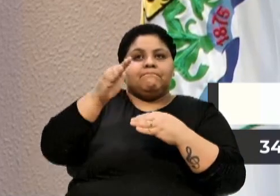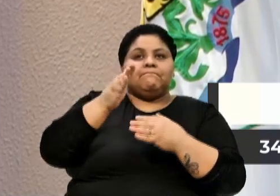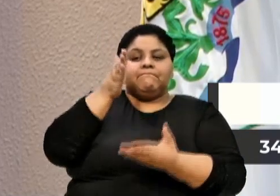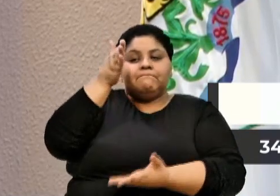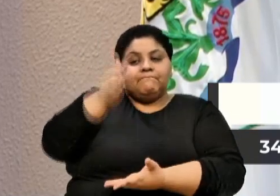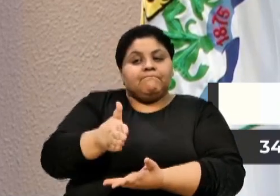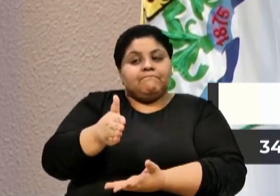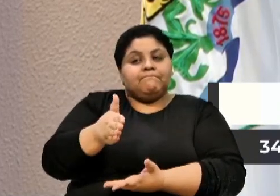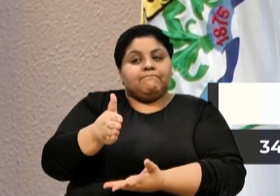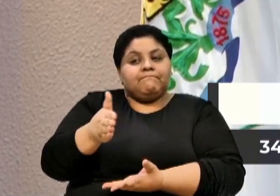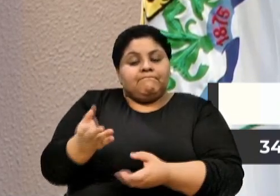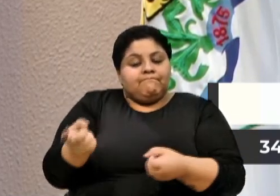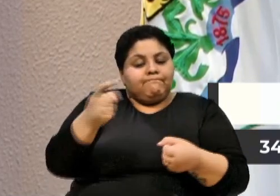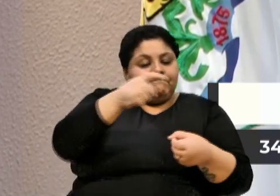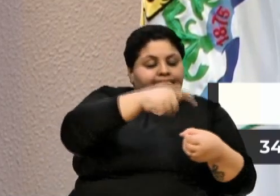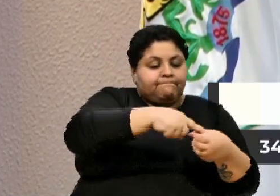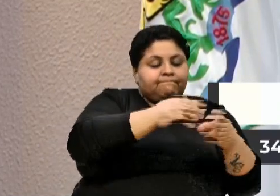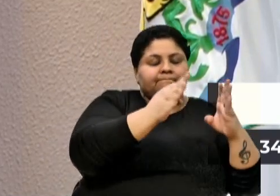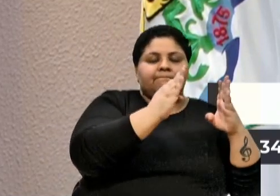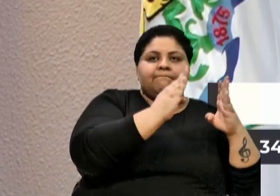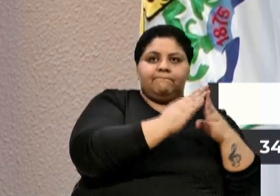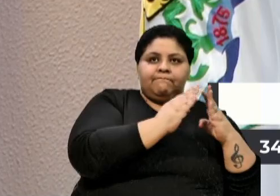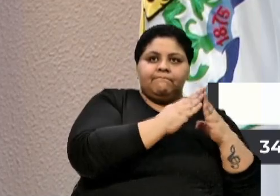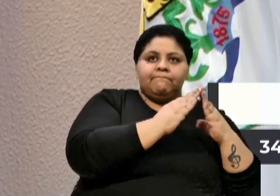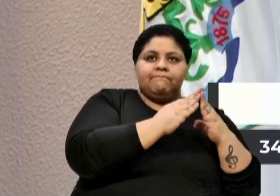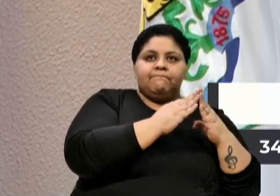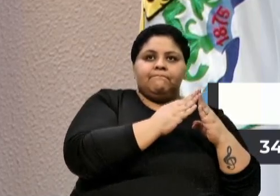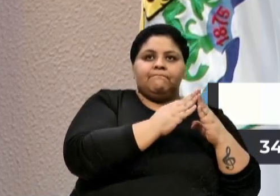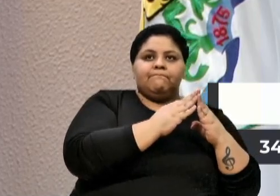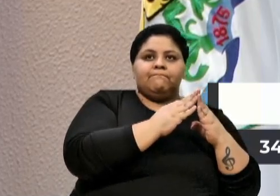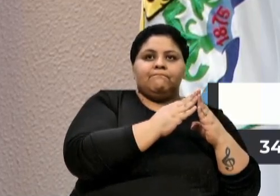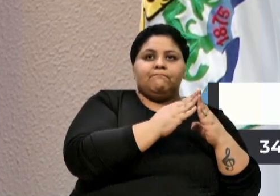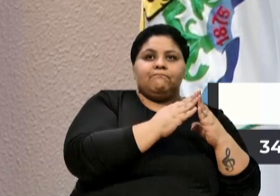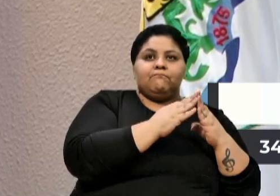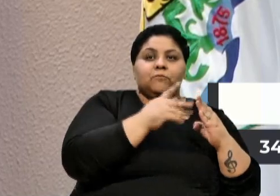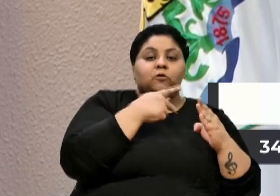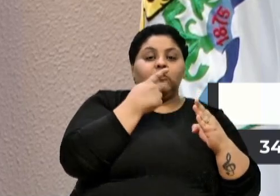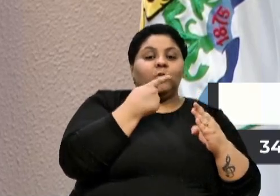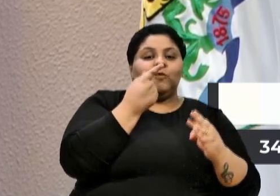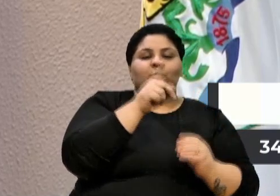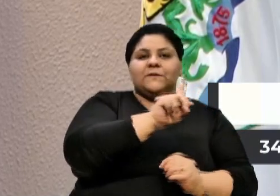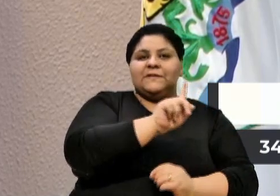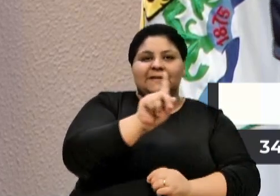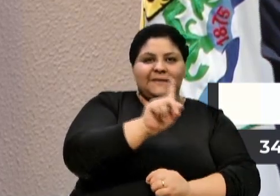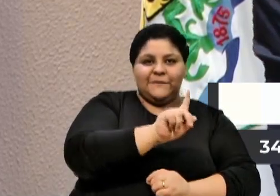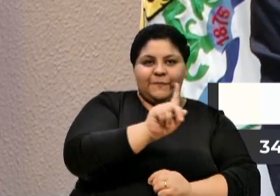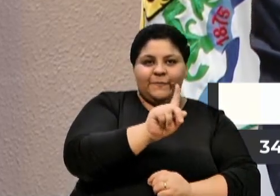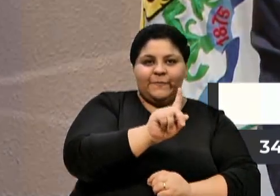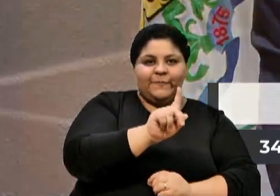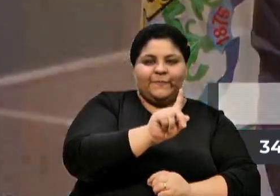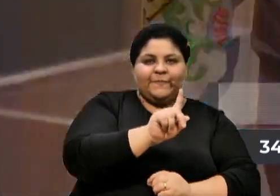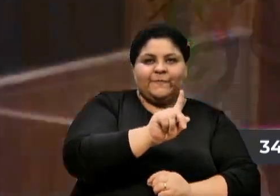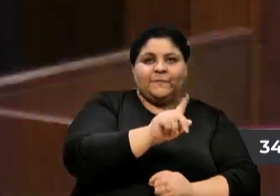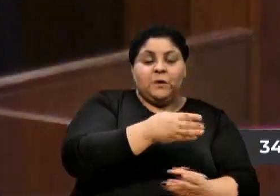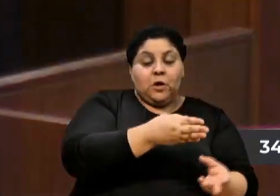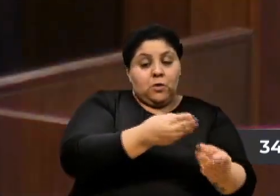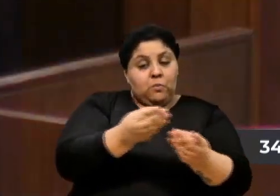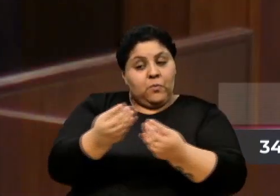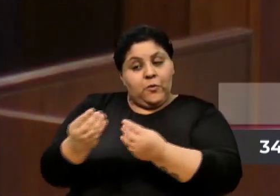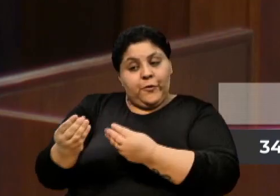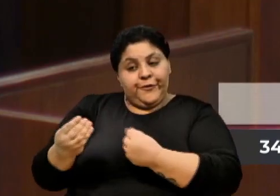que retornar às suas residências com um não. E muitas vezes aqueles profissionais que estão ali